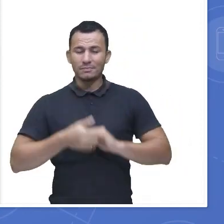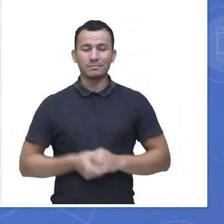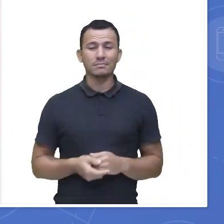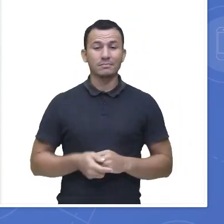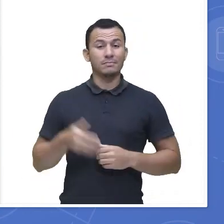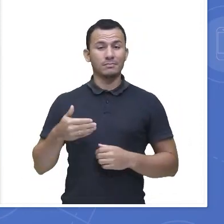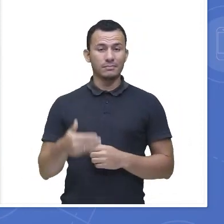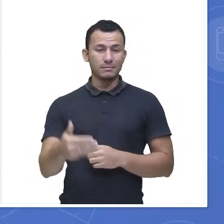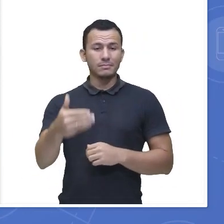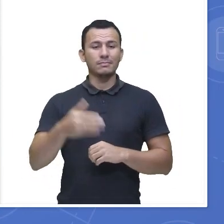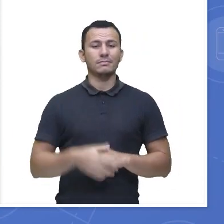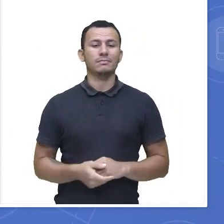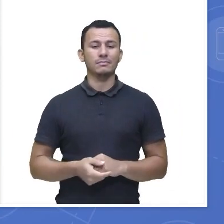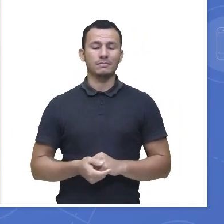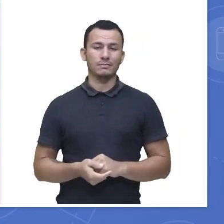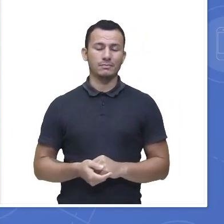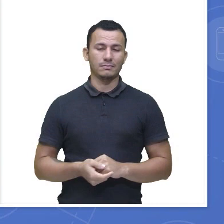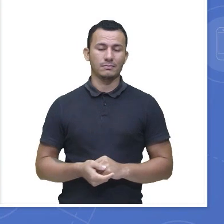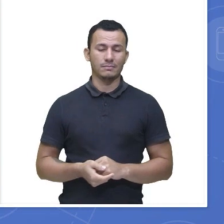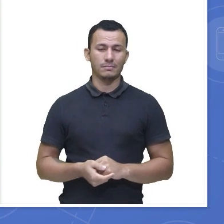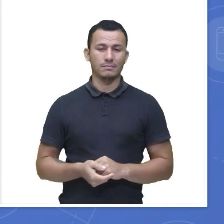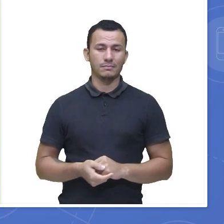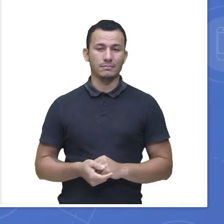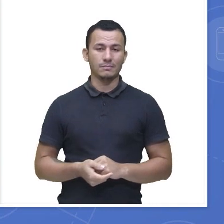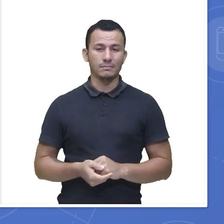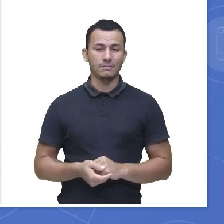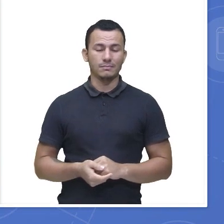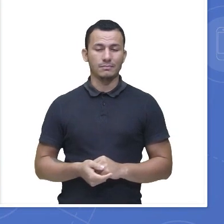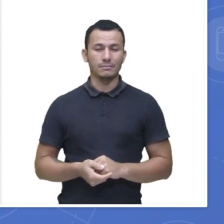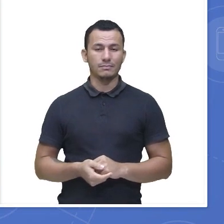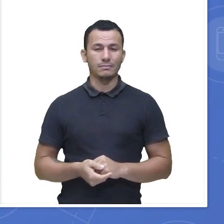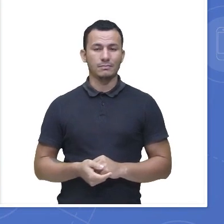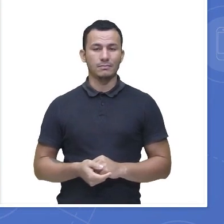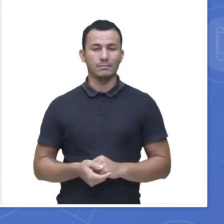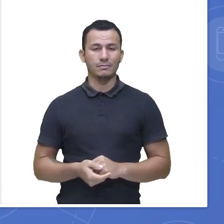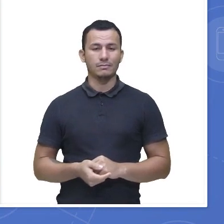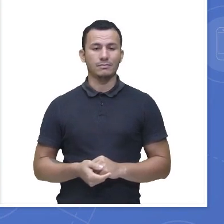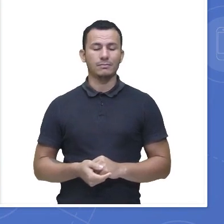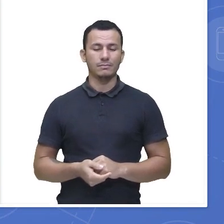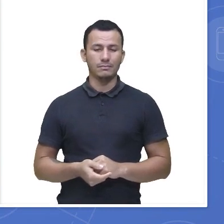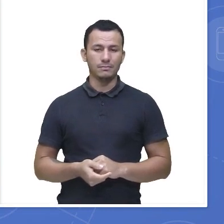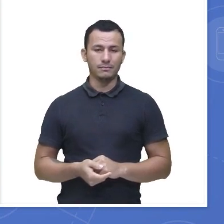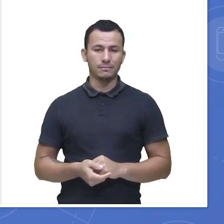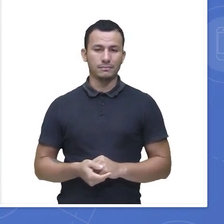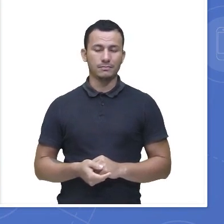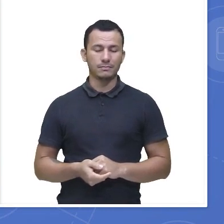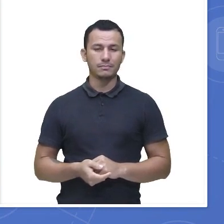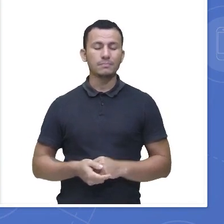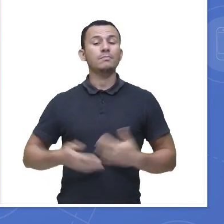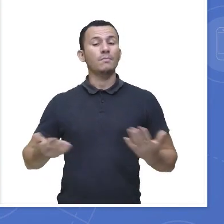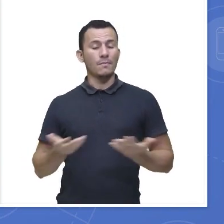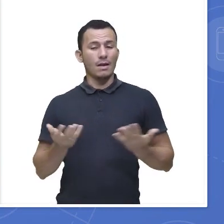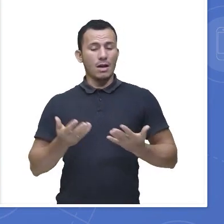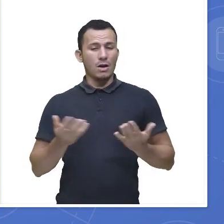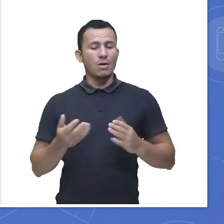Seguindo, vamos ver então aqui. Agora o conceito